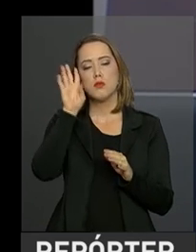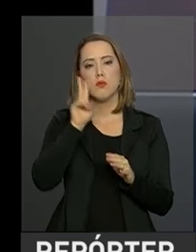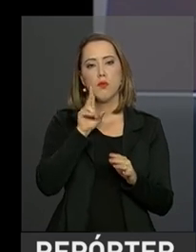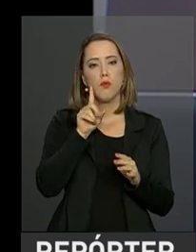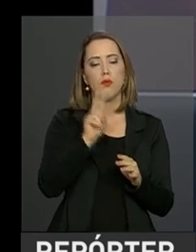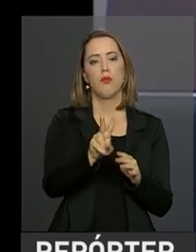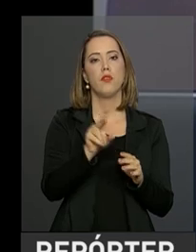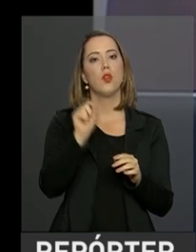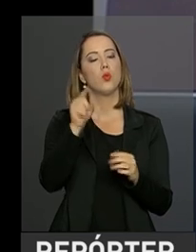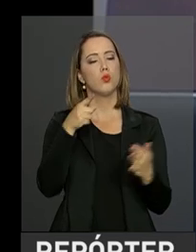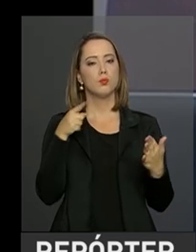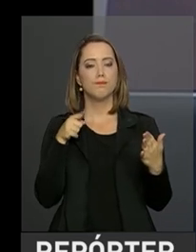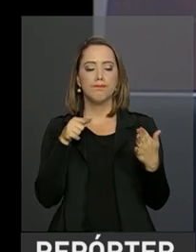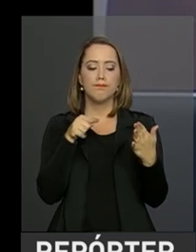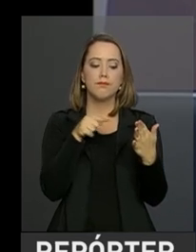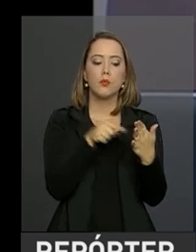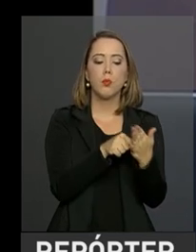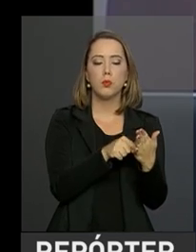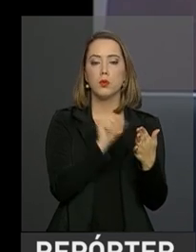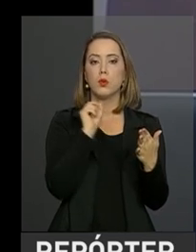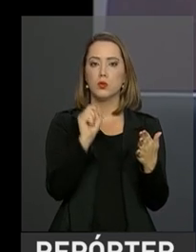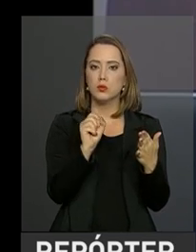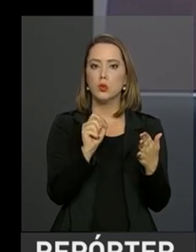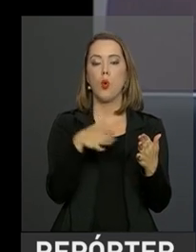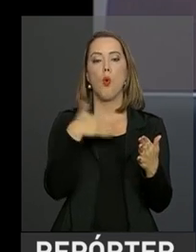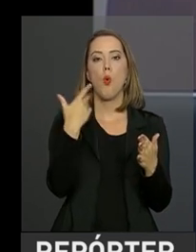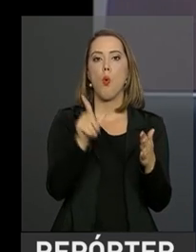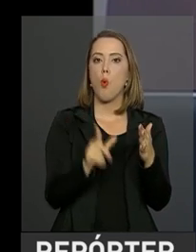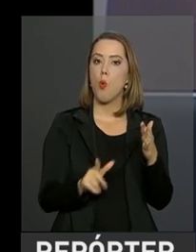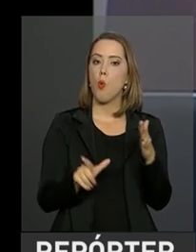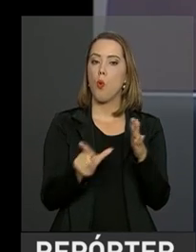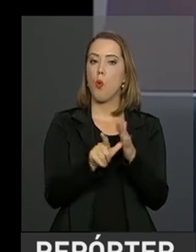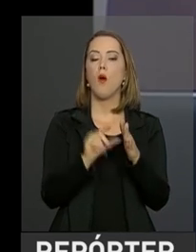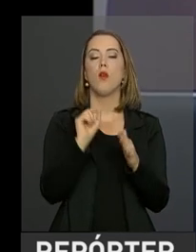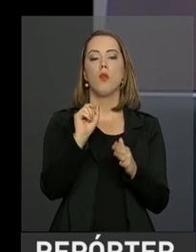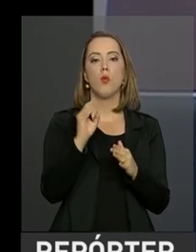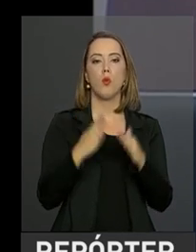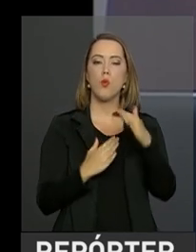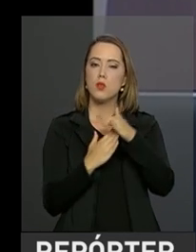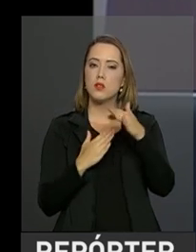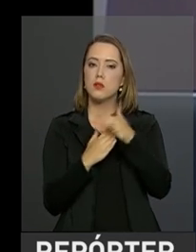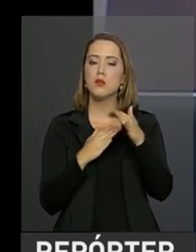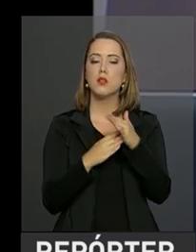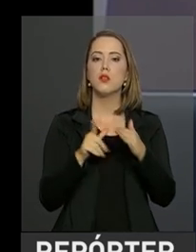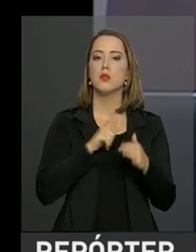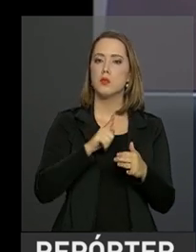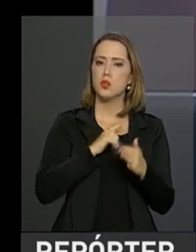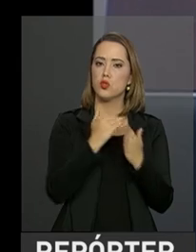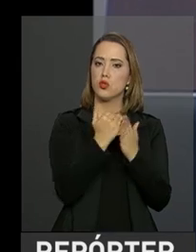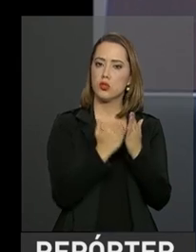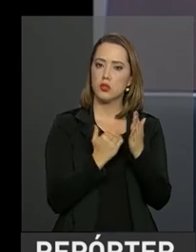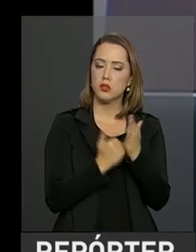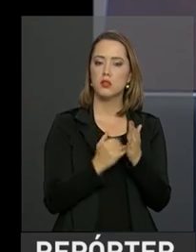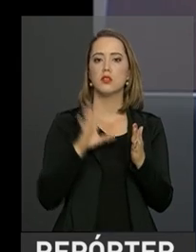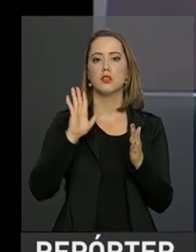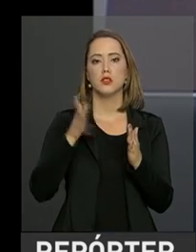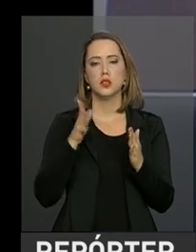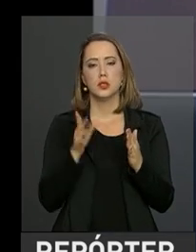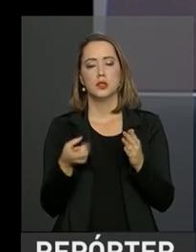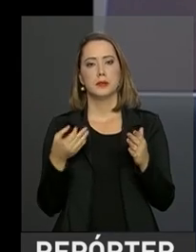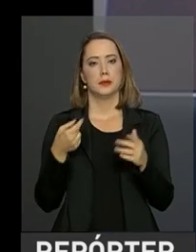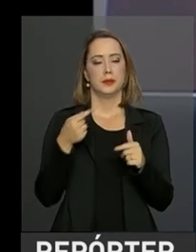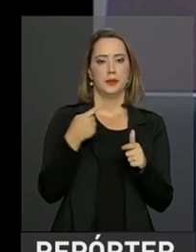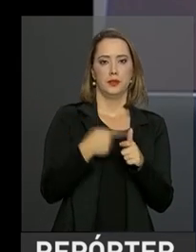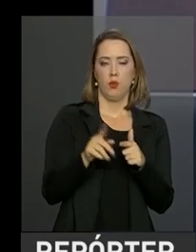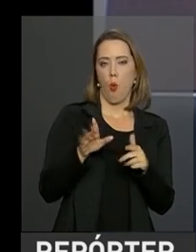Ponto Central os limites de tolerância estabelecidos servem para acomodar choques inesperados